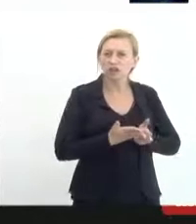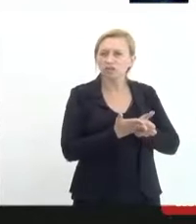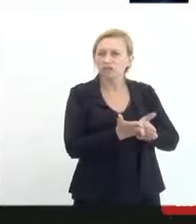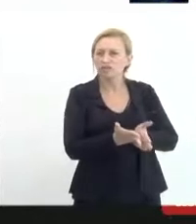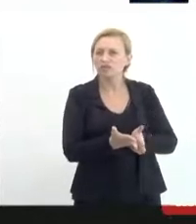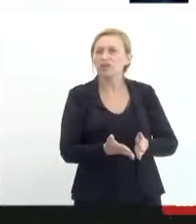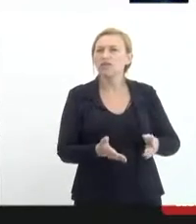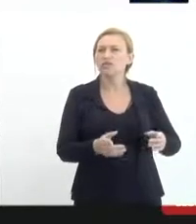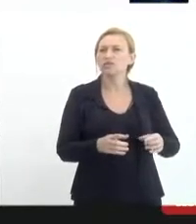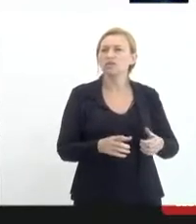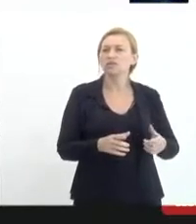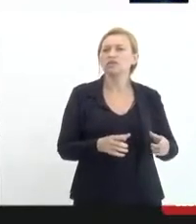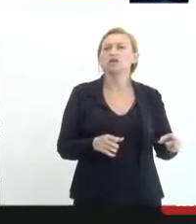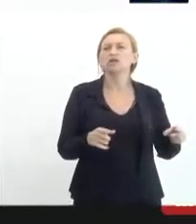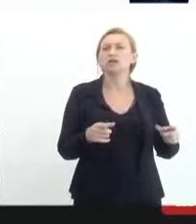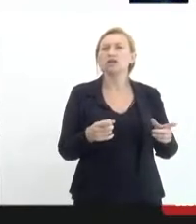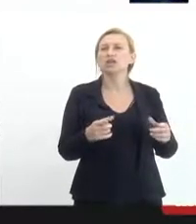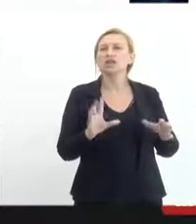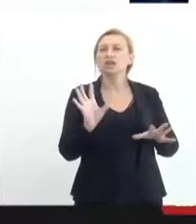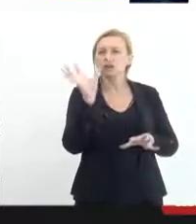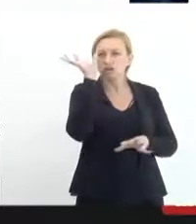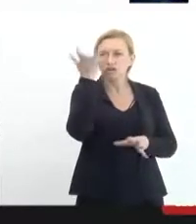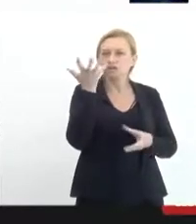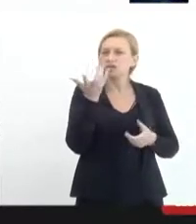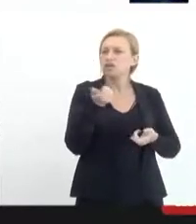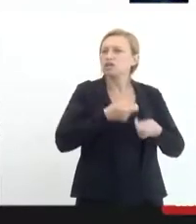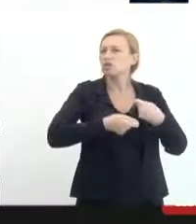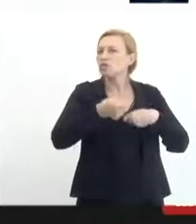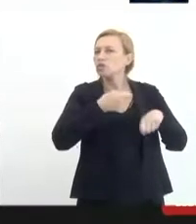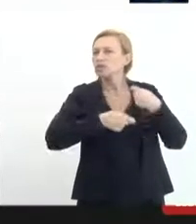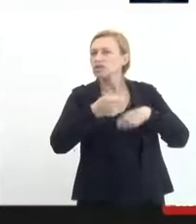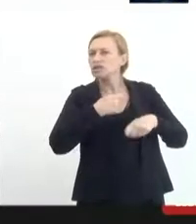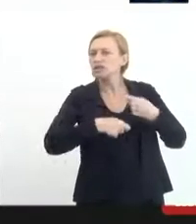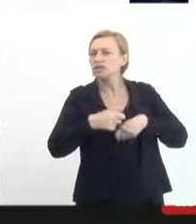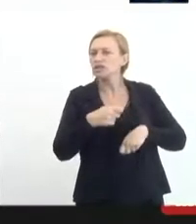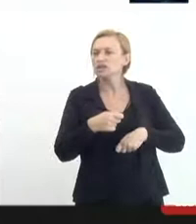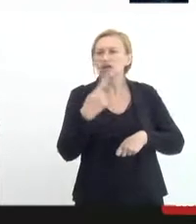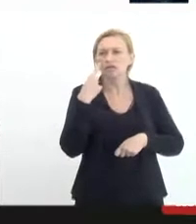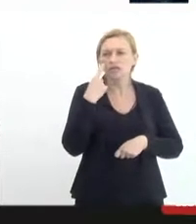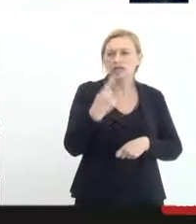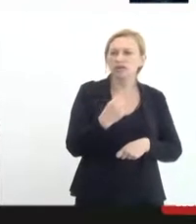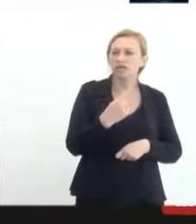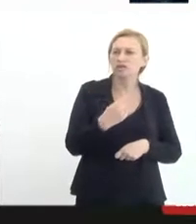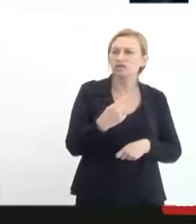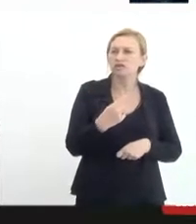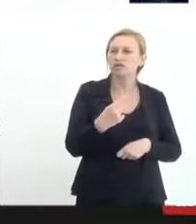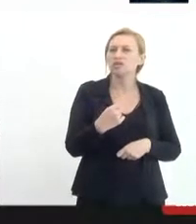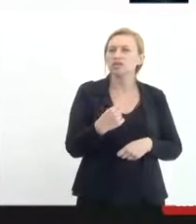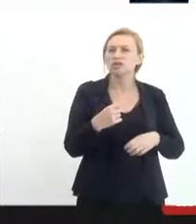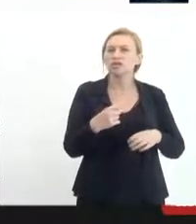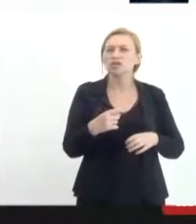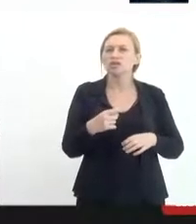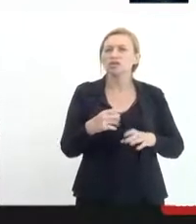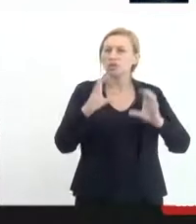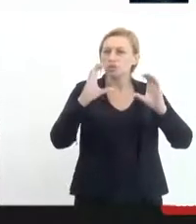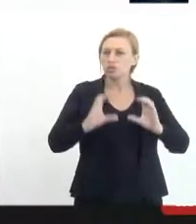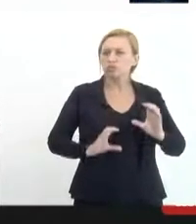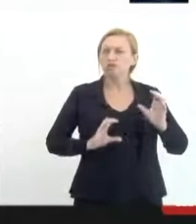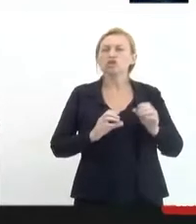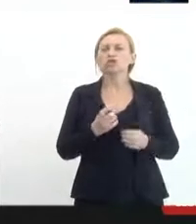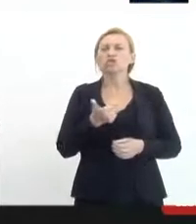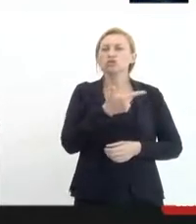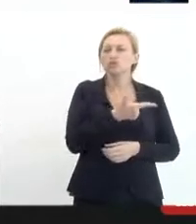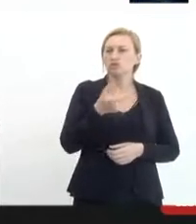associado também à solução que se deu, negociada e que está prevista no termo de ajustamento de conduta celebrado em